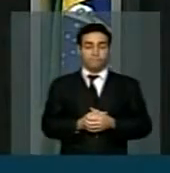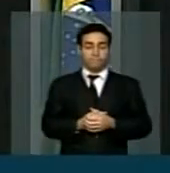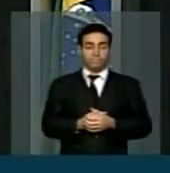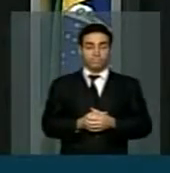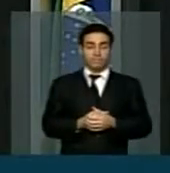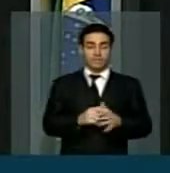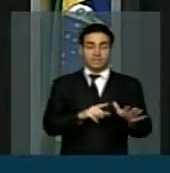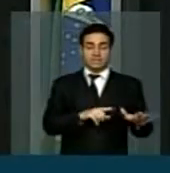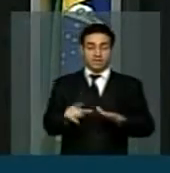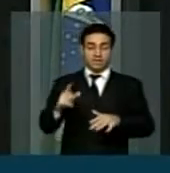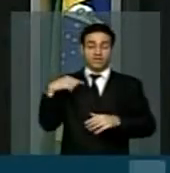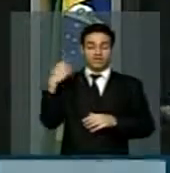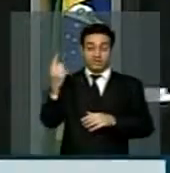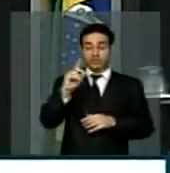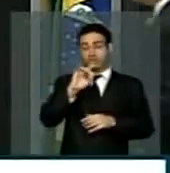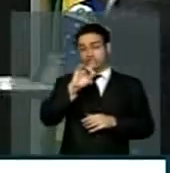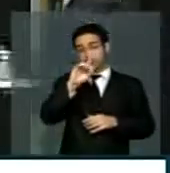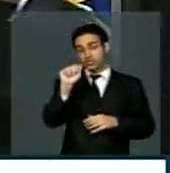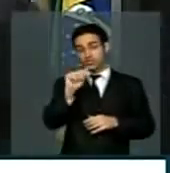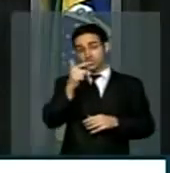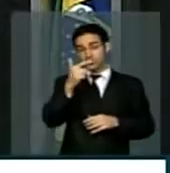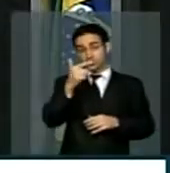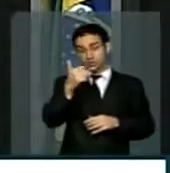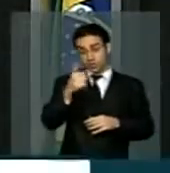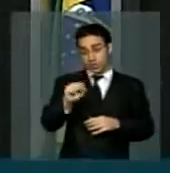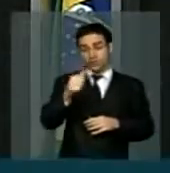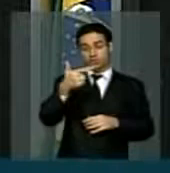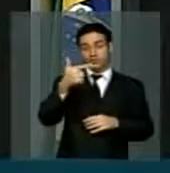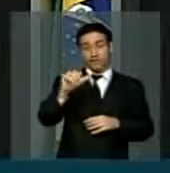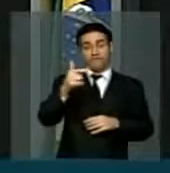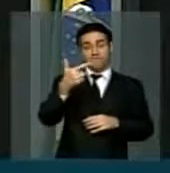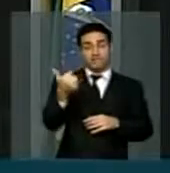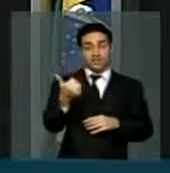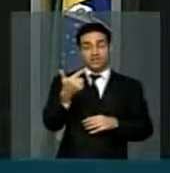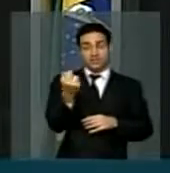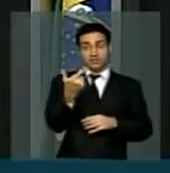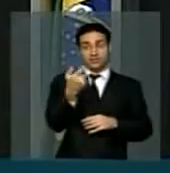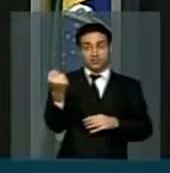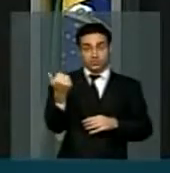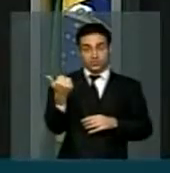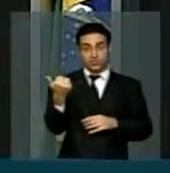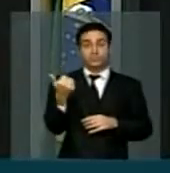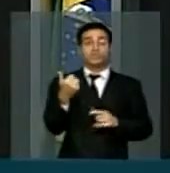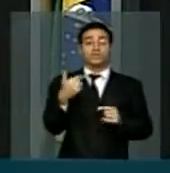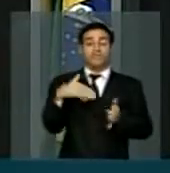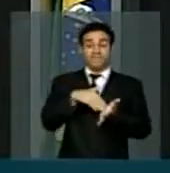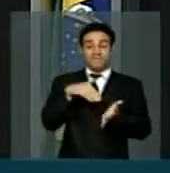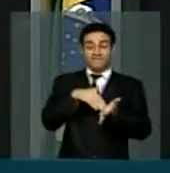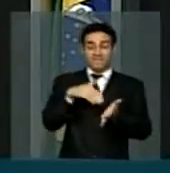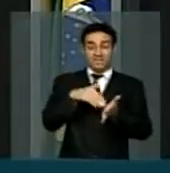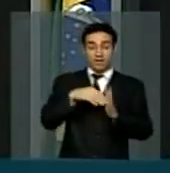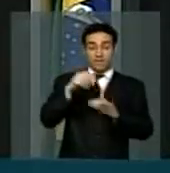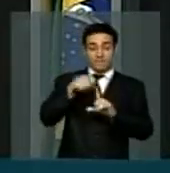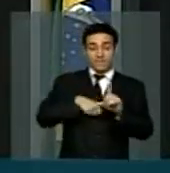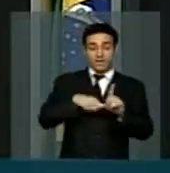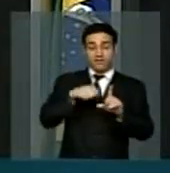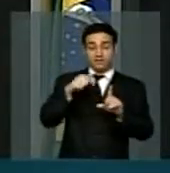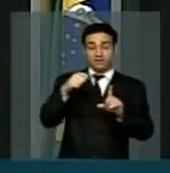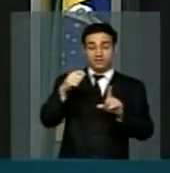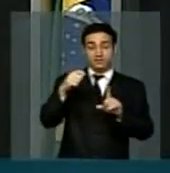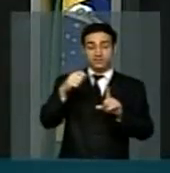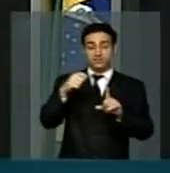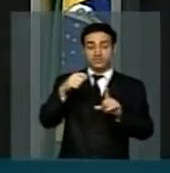a partir do dia 18, 19, 20 e 21, final do mês de novembro, para votar o relatório